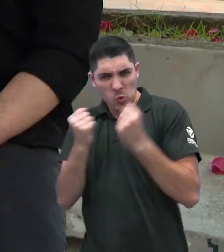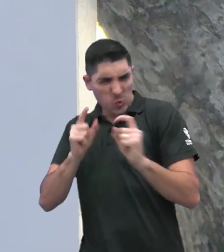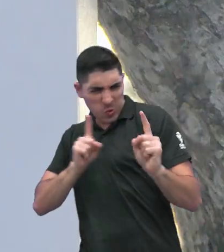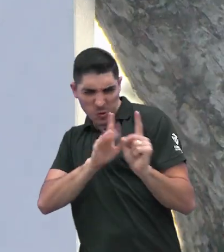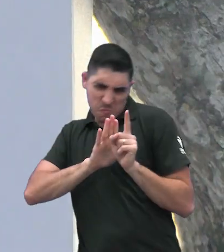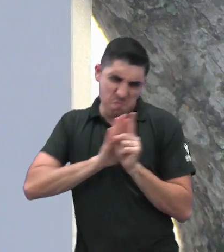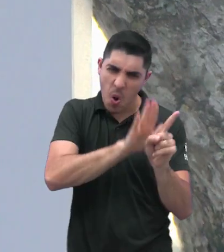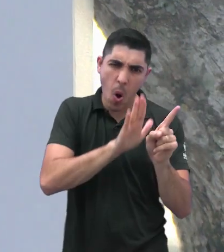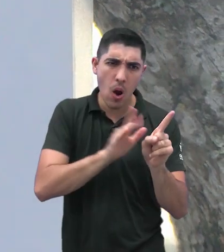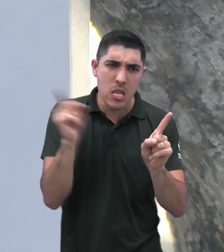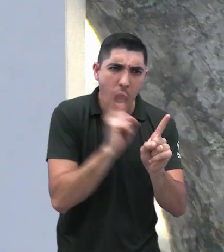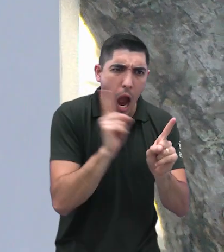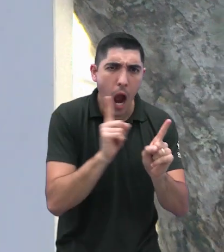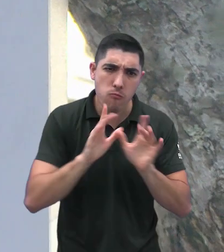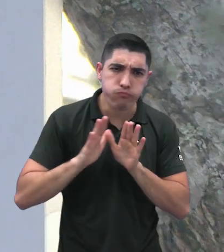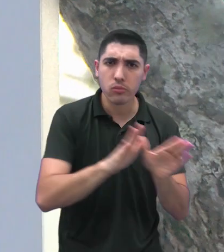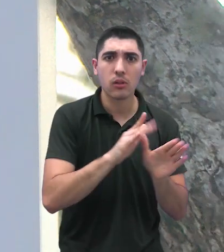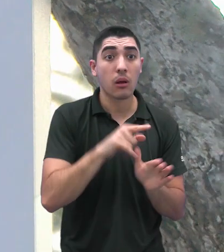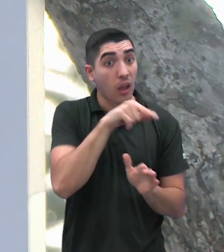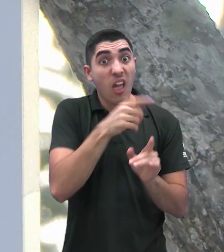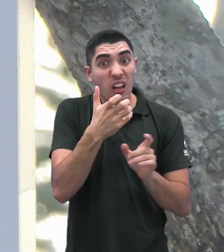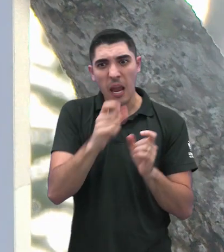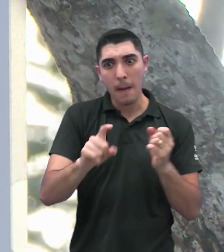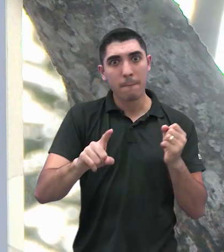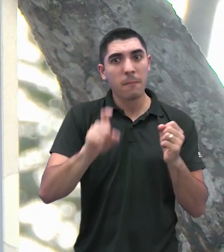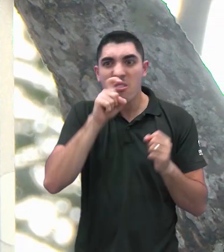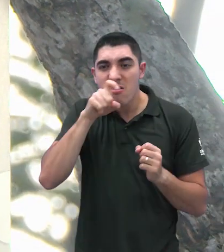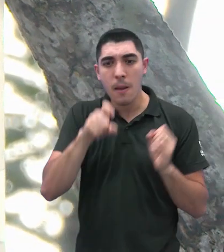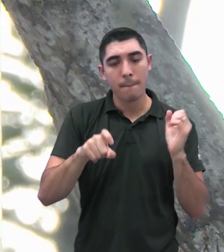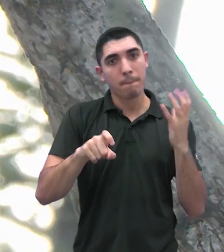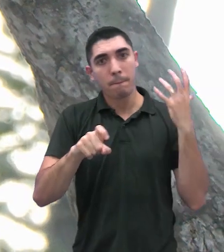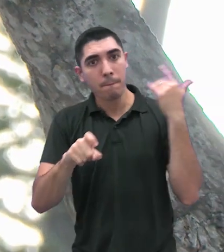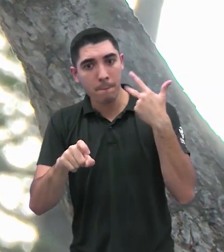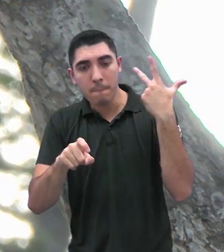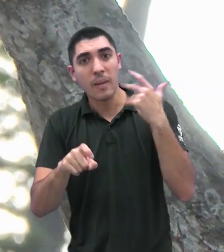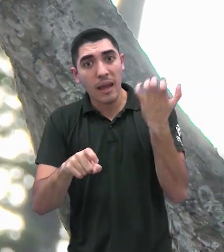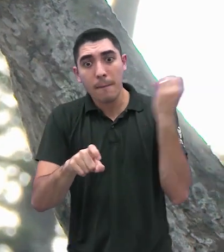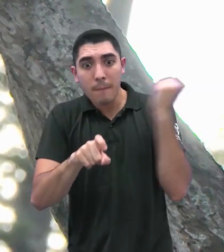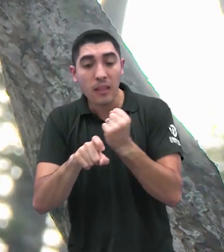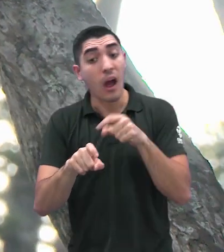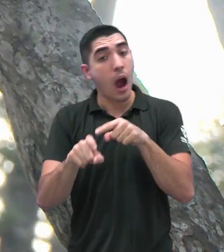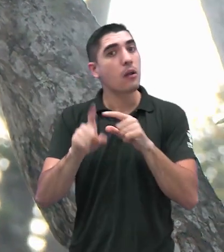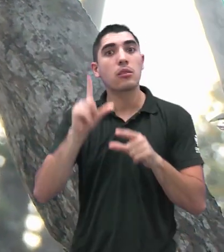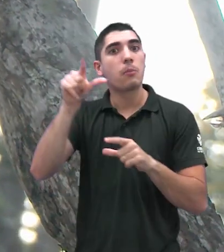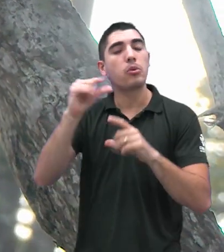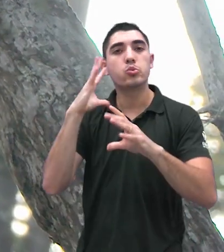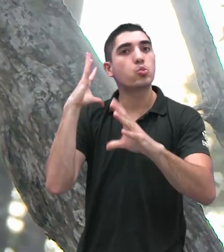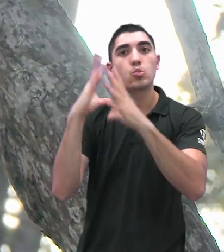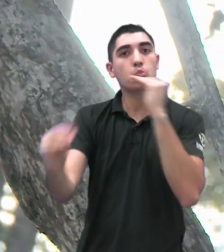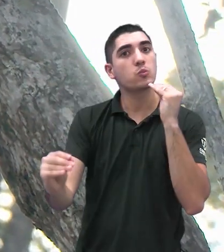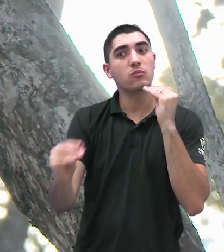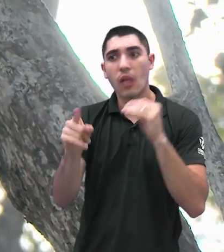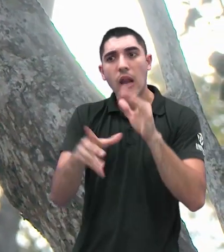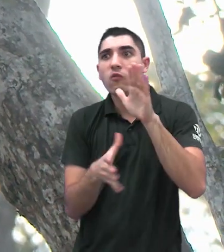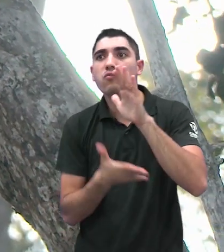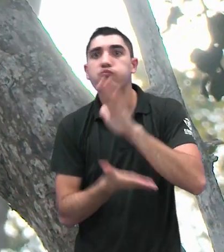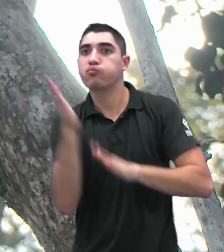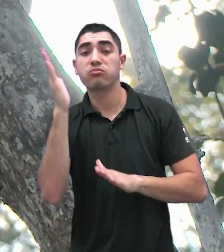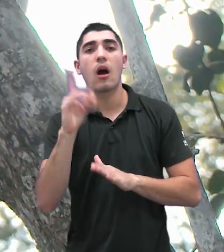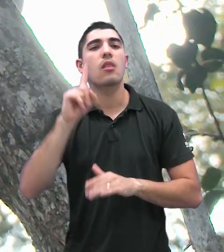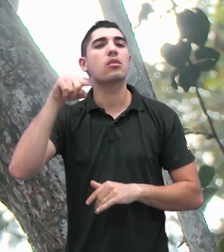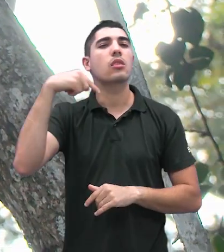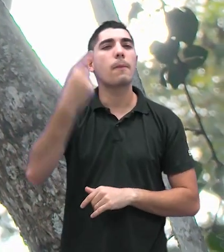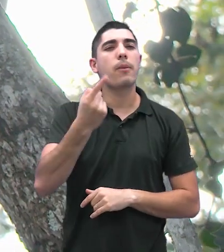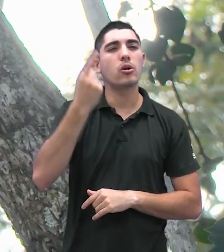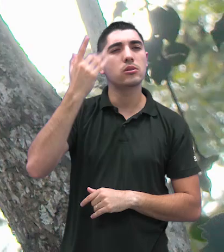ele não acabar, porque ele ia matar mesmo, realmente. Nisso ela assustou e desapareceu. A gente só foi encontrá-la 24